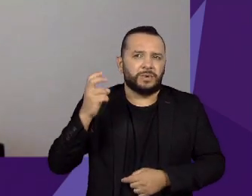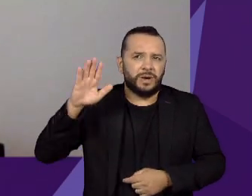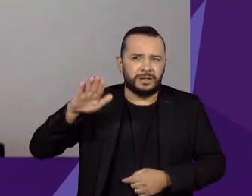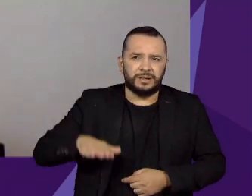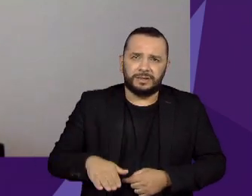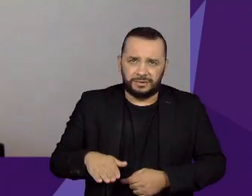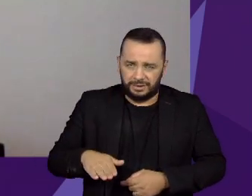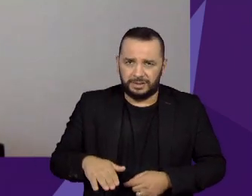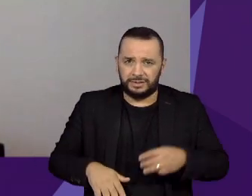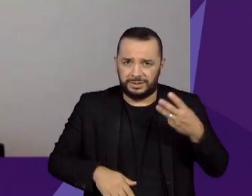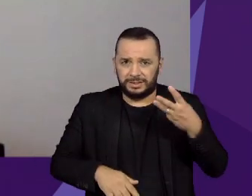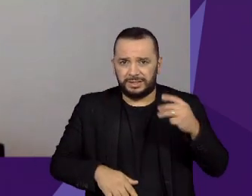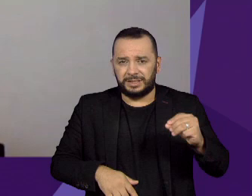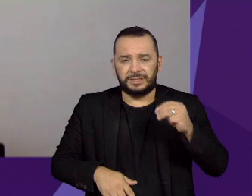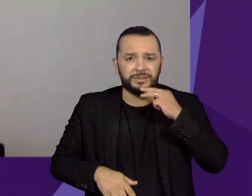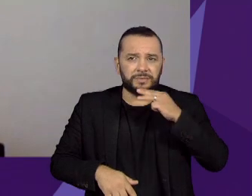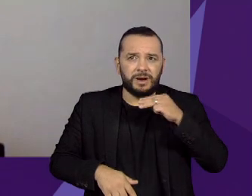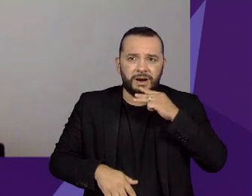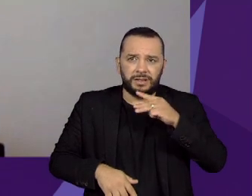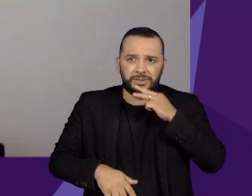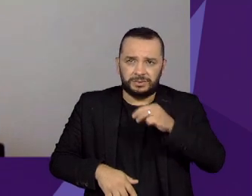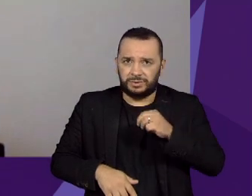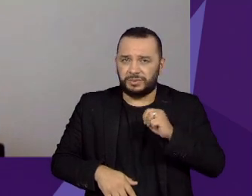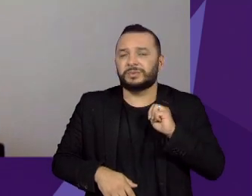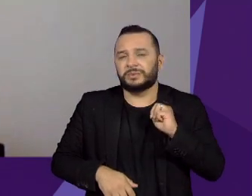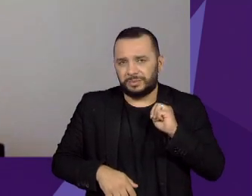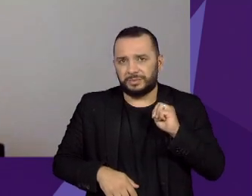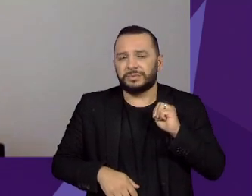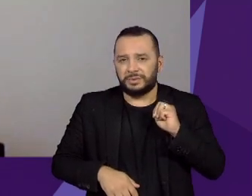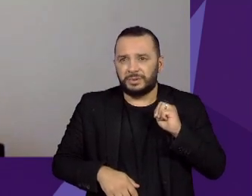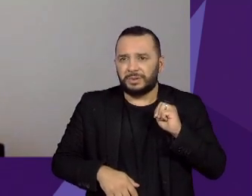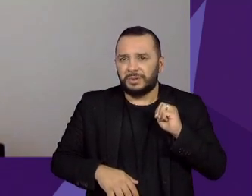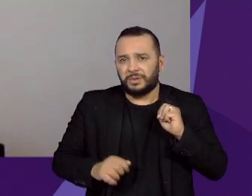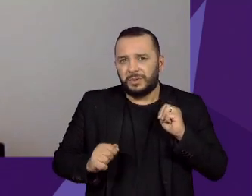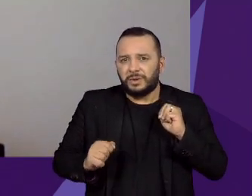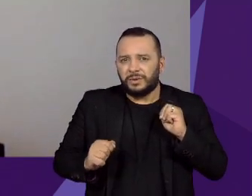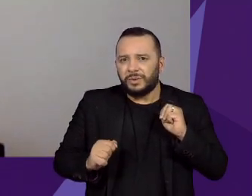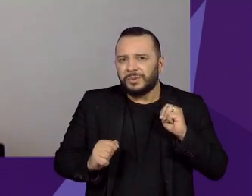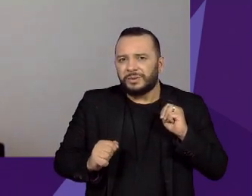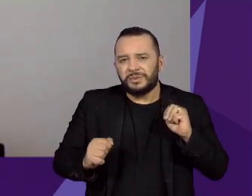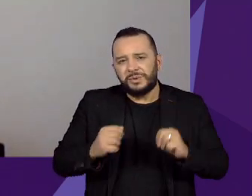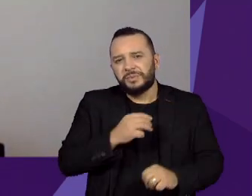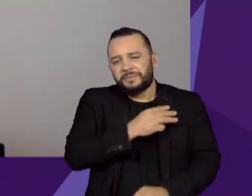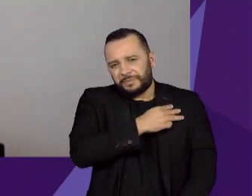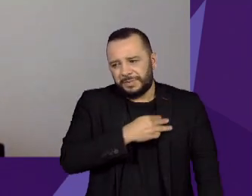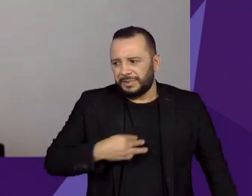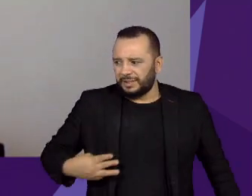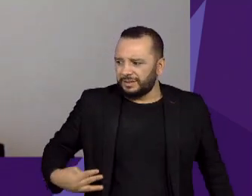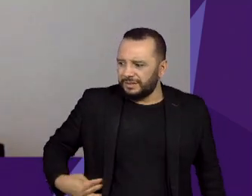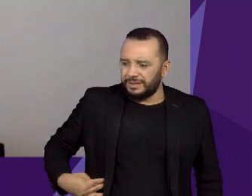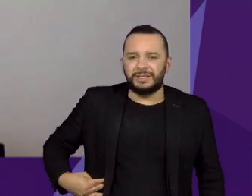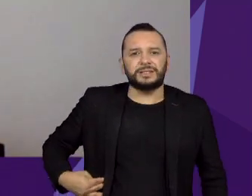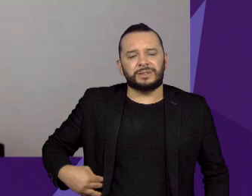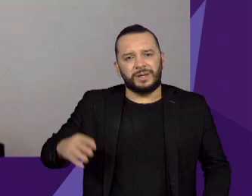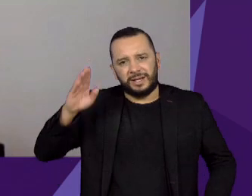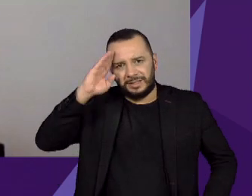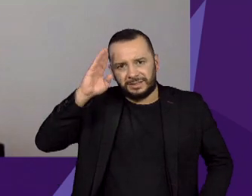daquela 30 de março, aquele dia, ministro do Exército, da Aeronáutica, da